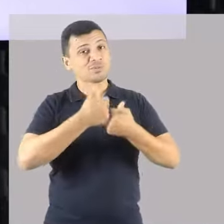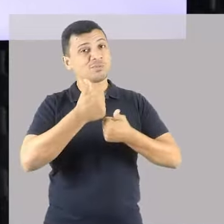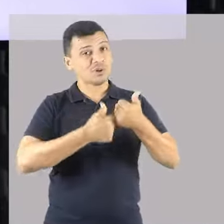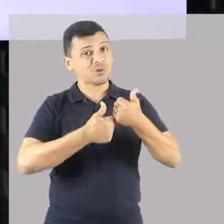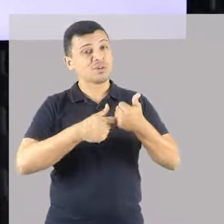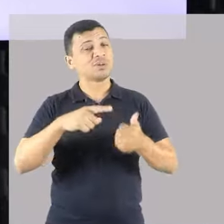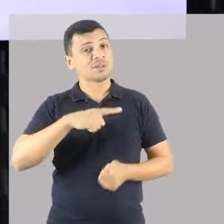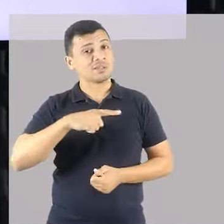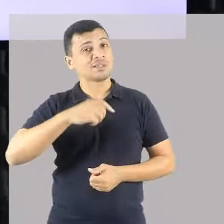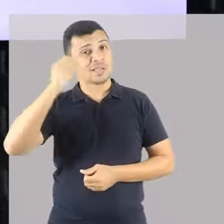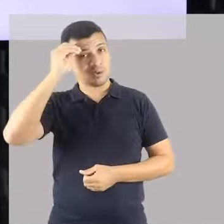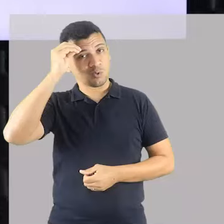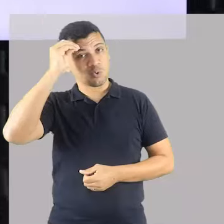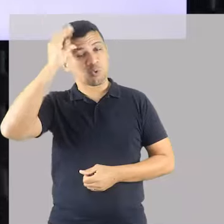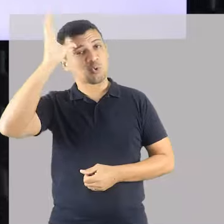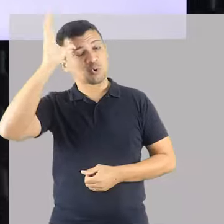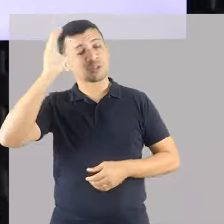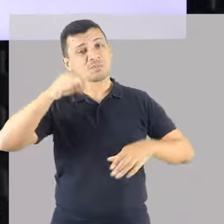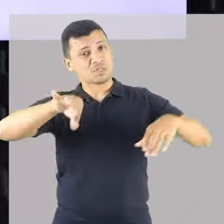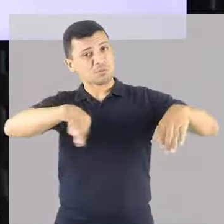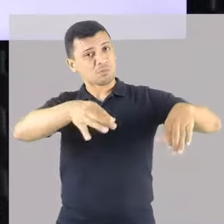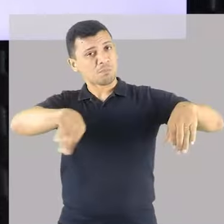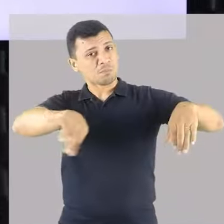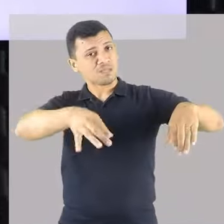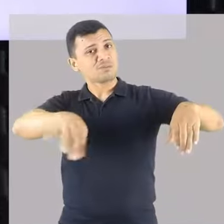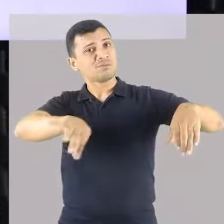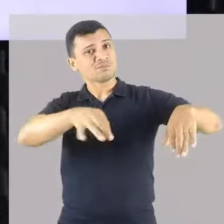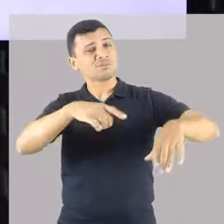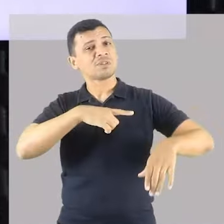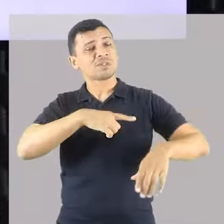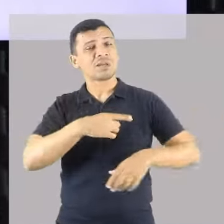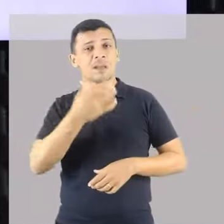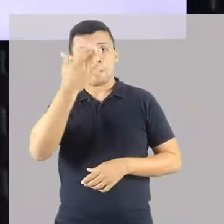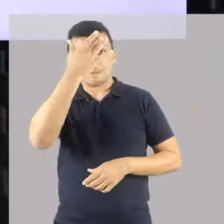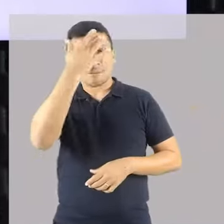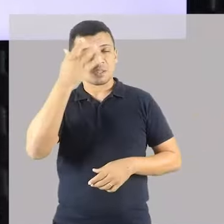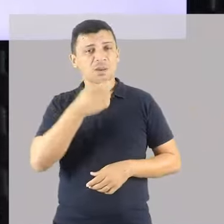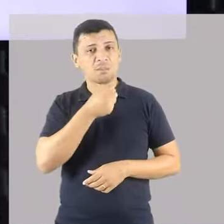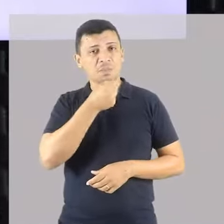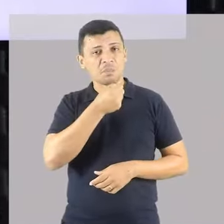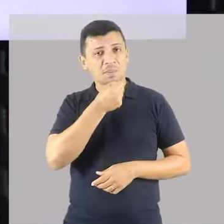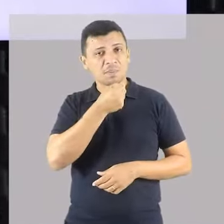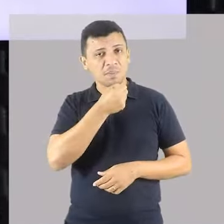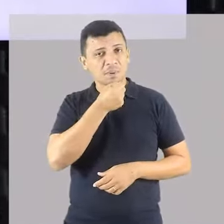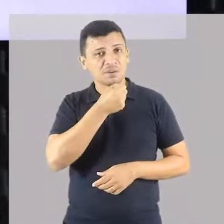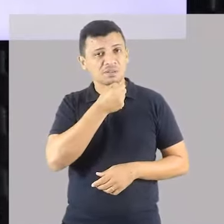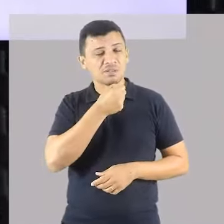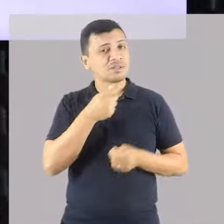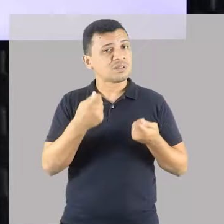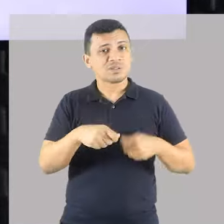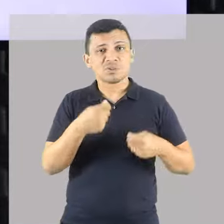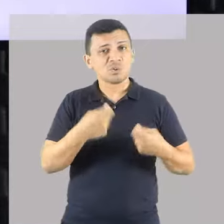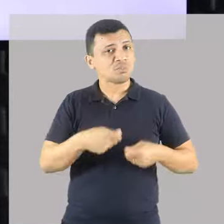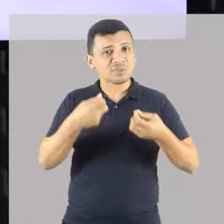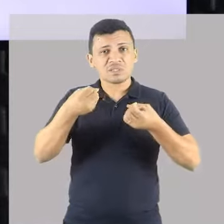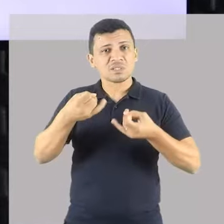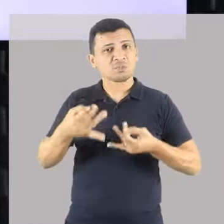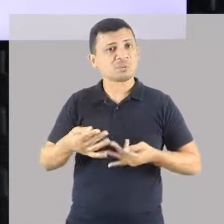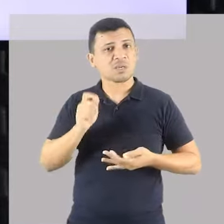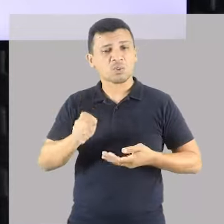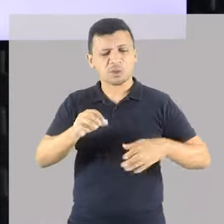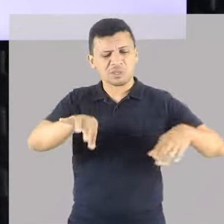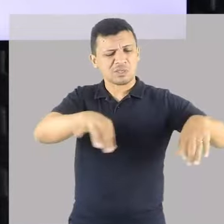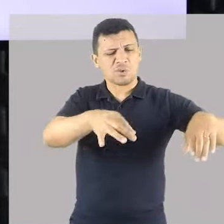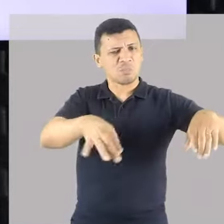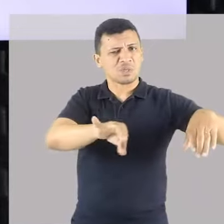conhecimento do que é um pênalti então o narrador que tá escrevendo aquele texto né ele não precisa dizer o que que é um pênalti porque